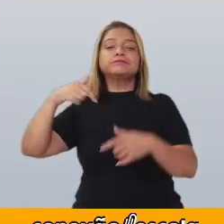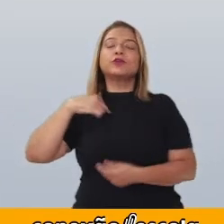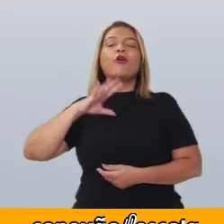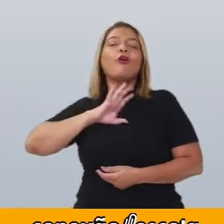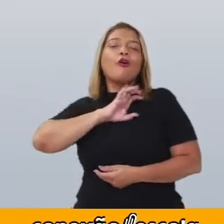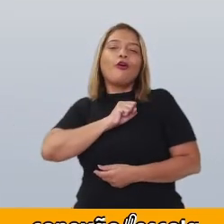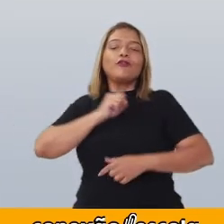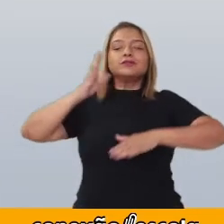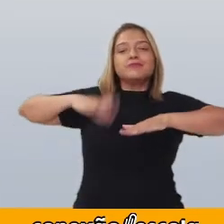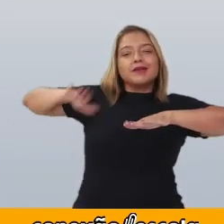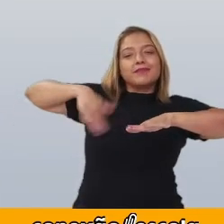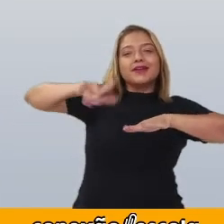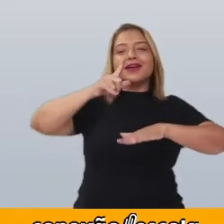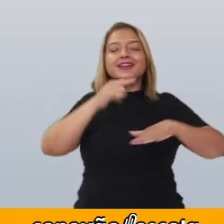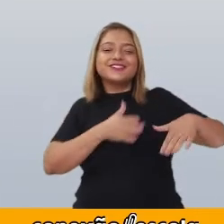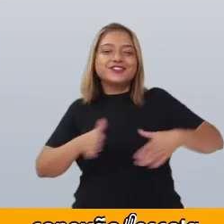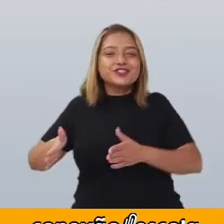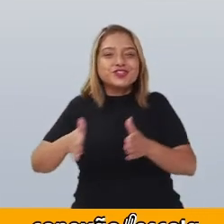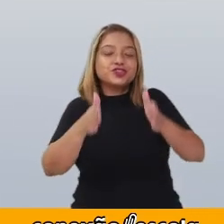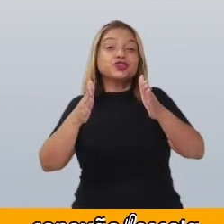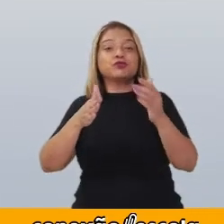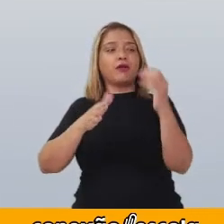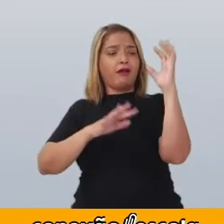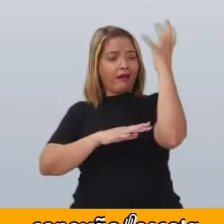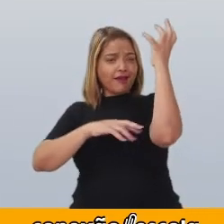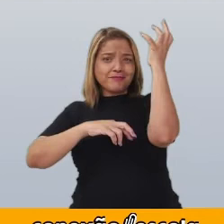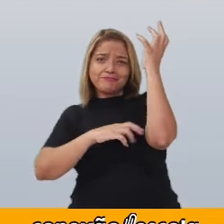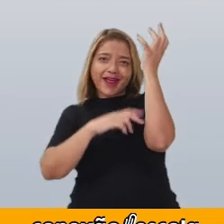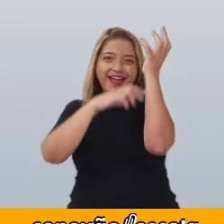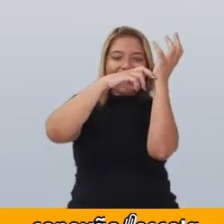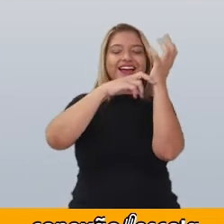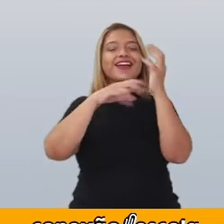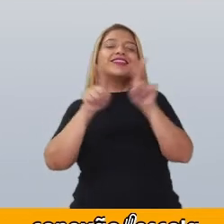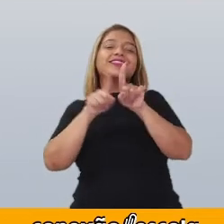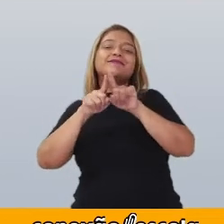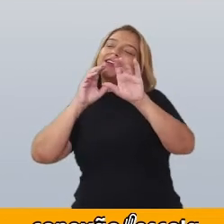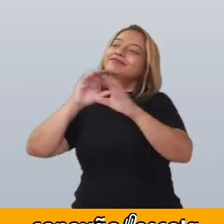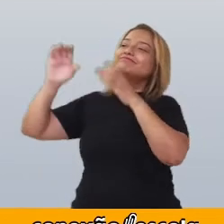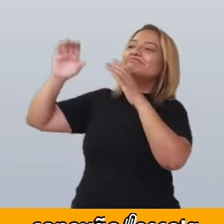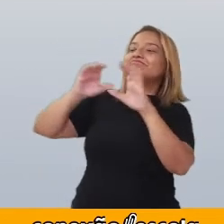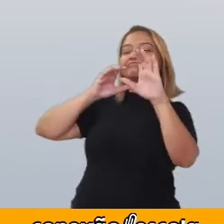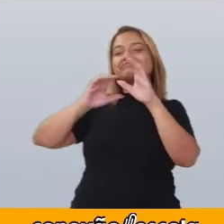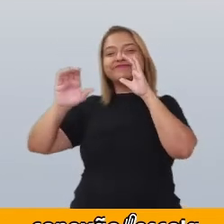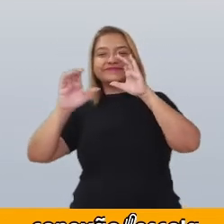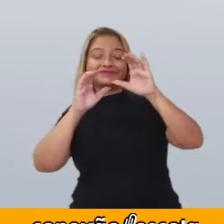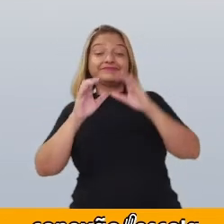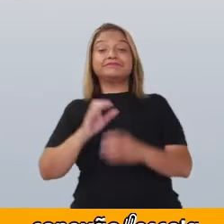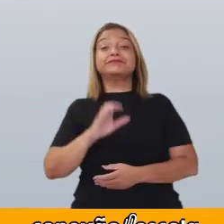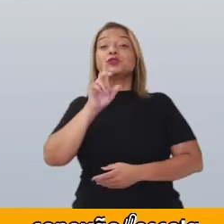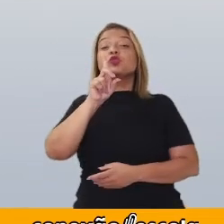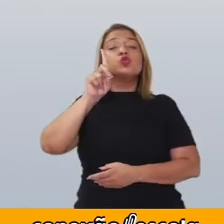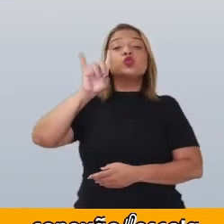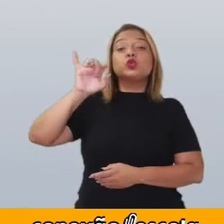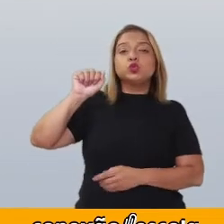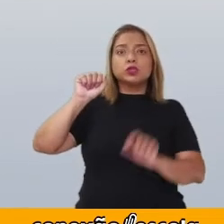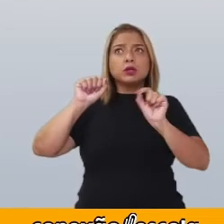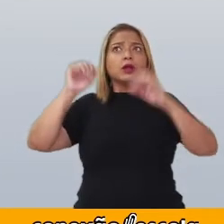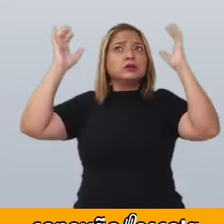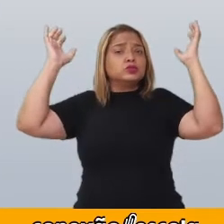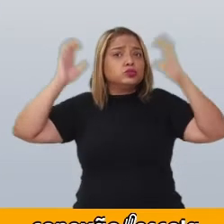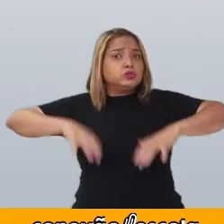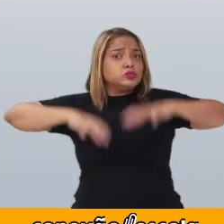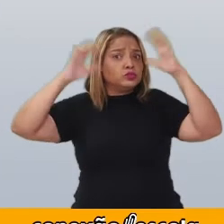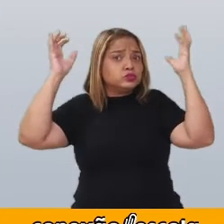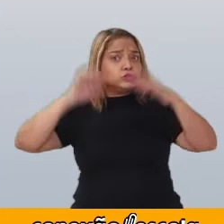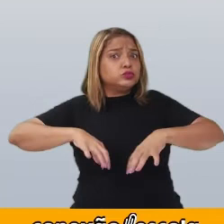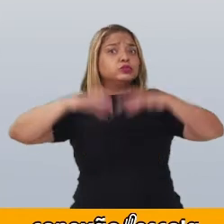de nadar no rio, subir em árvores e cantar. Um dia deu uma chuva